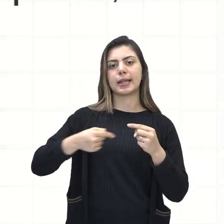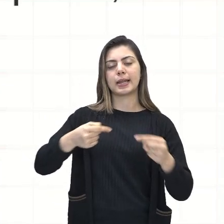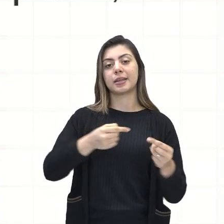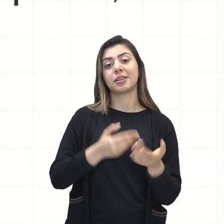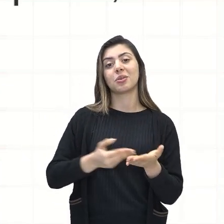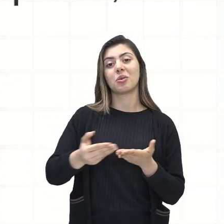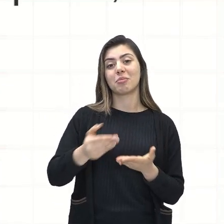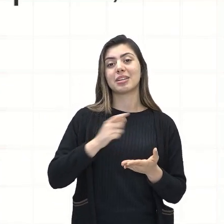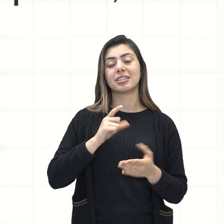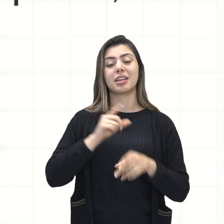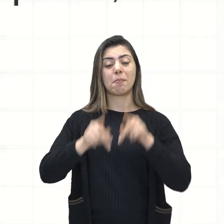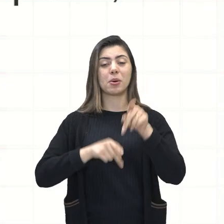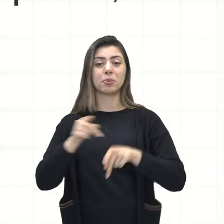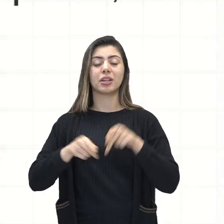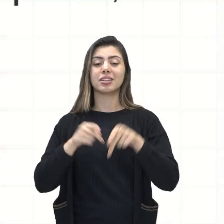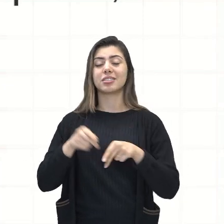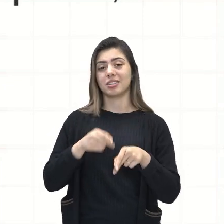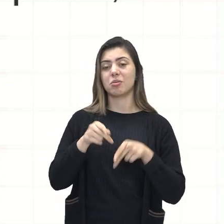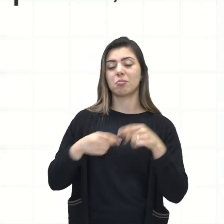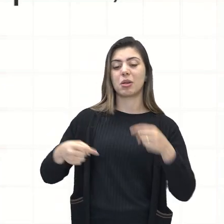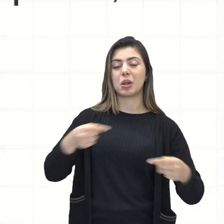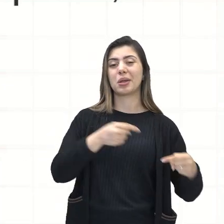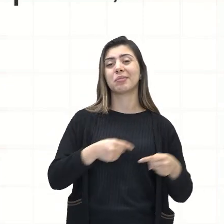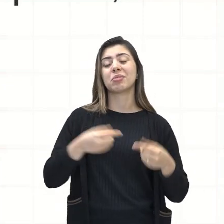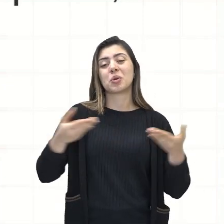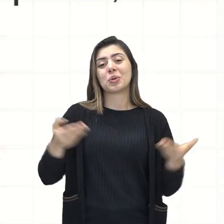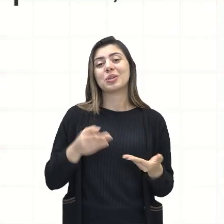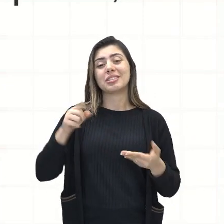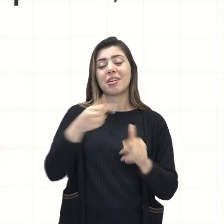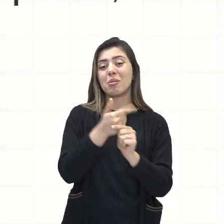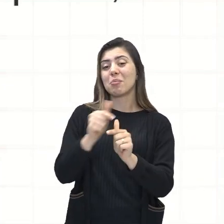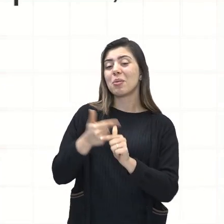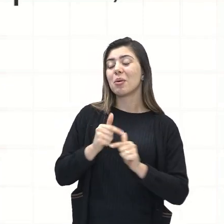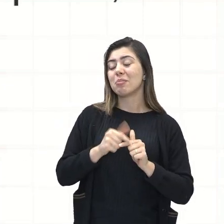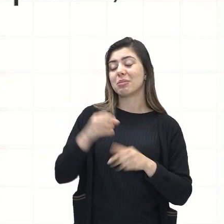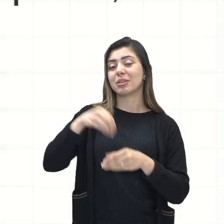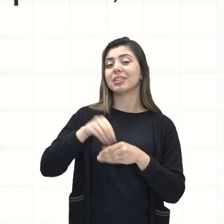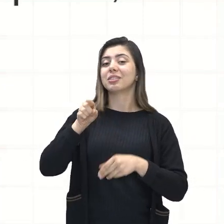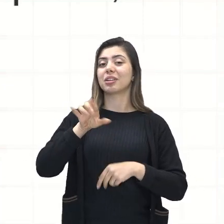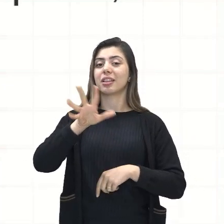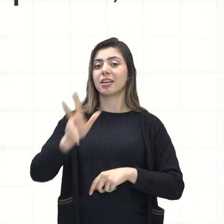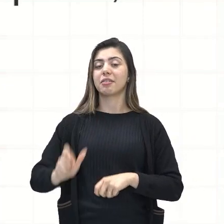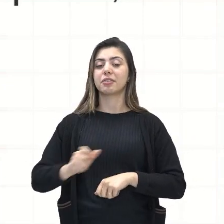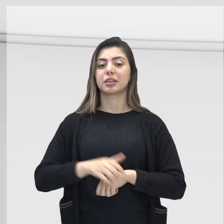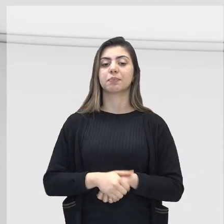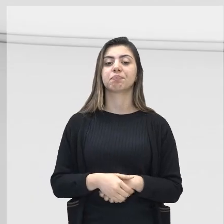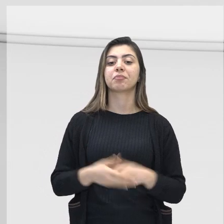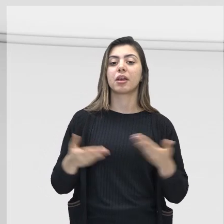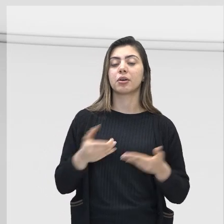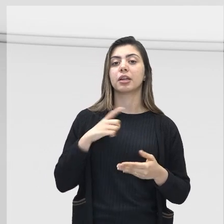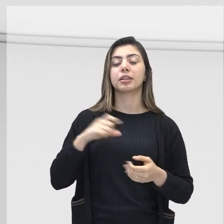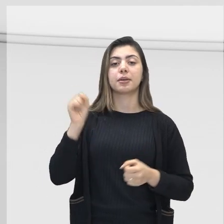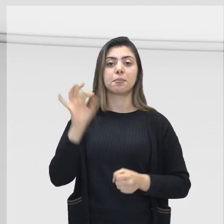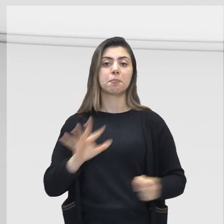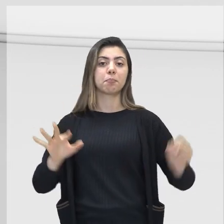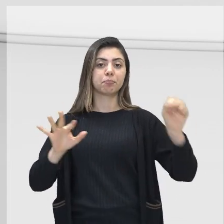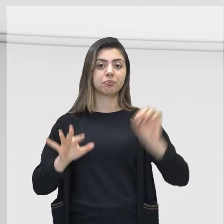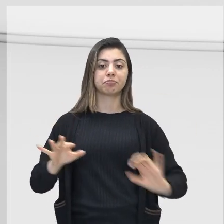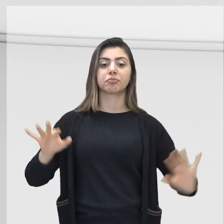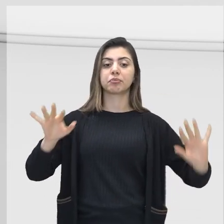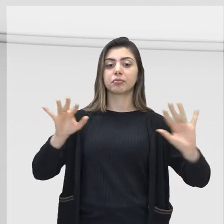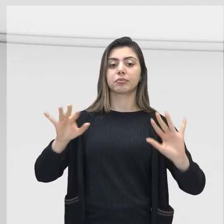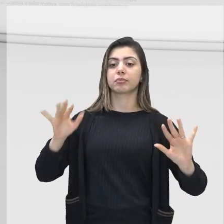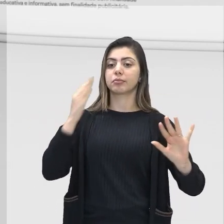guerras civis que são hoje um grande problema vivenciado dentro do continente africano. Eu tenho aqui 2 mapas para vocês que